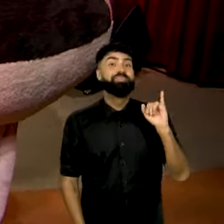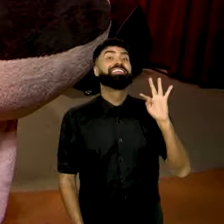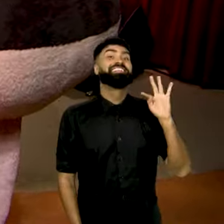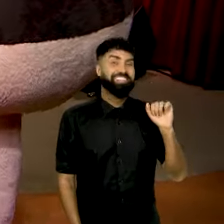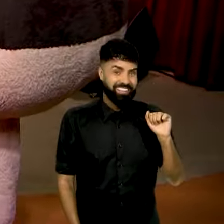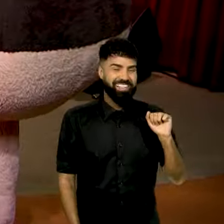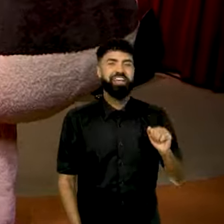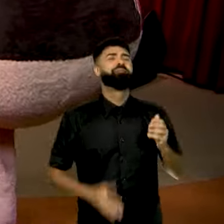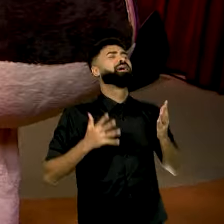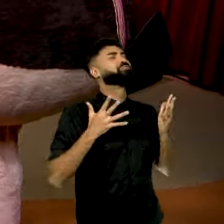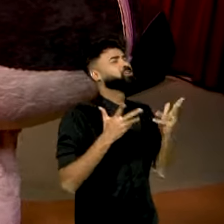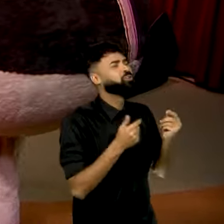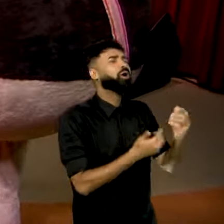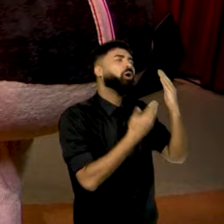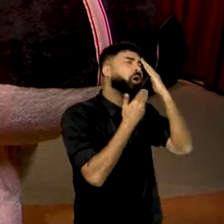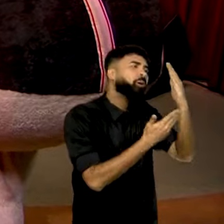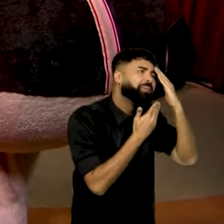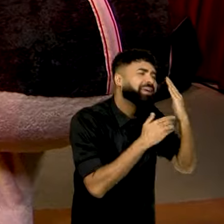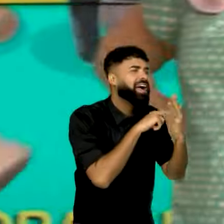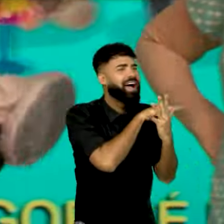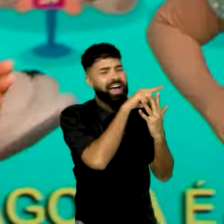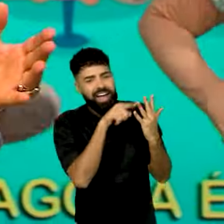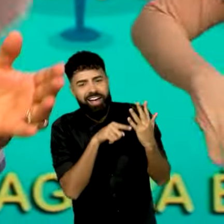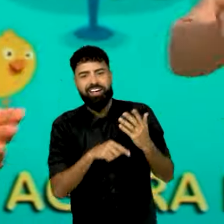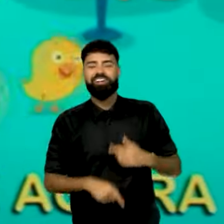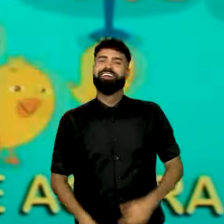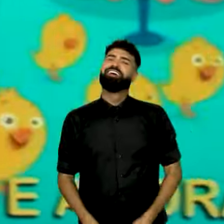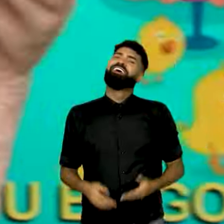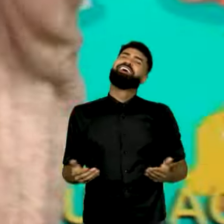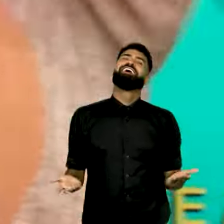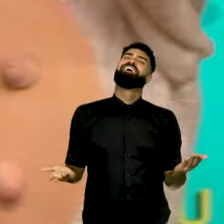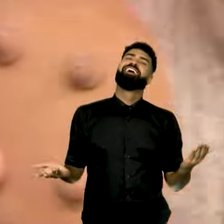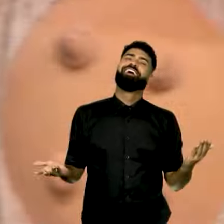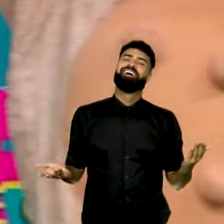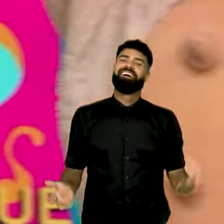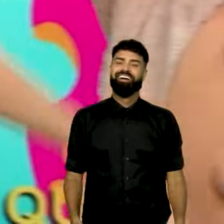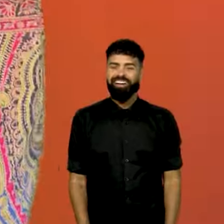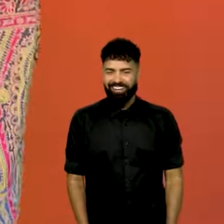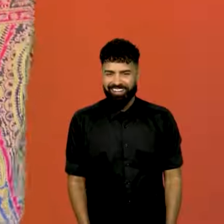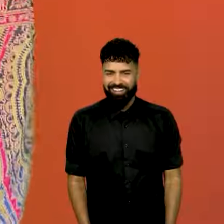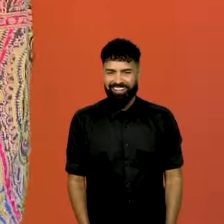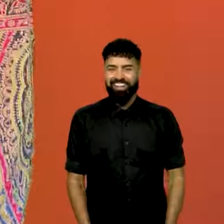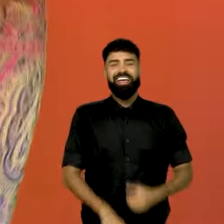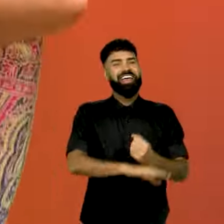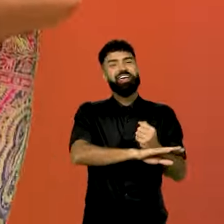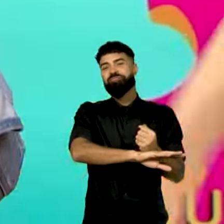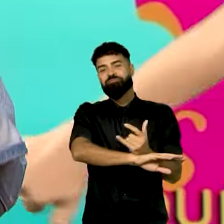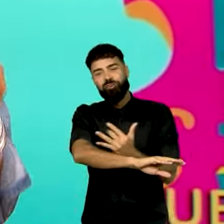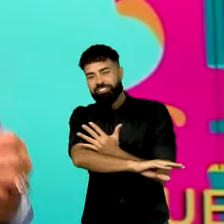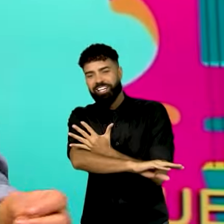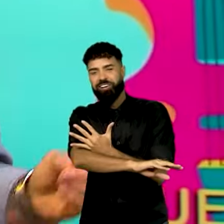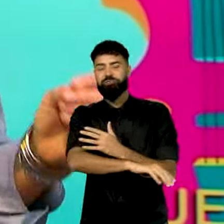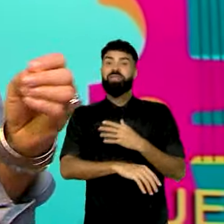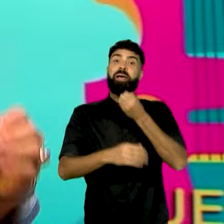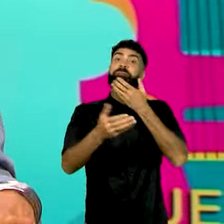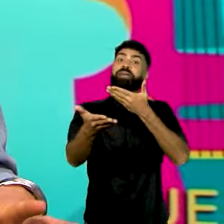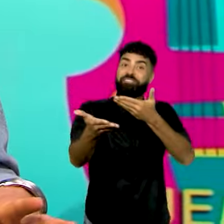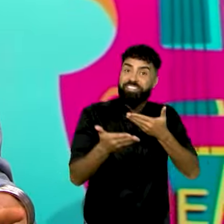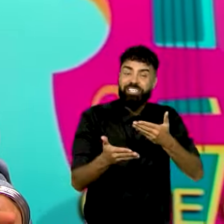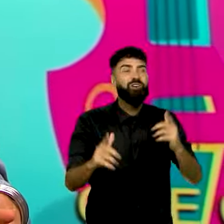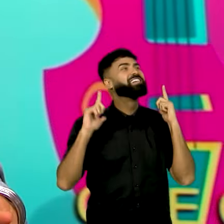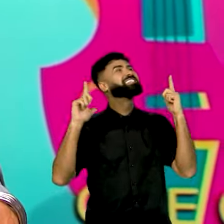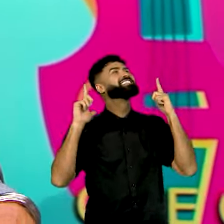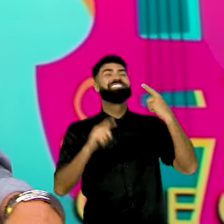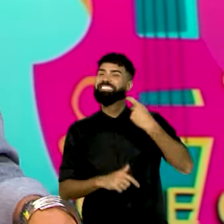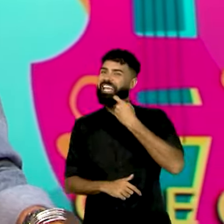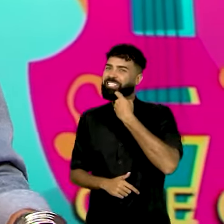Maravilhoso, muito obrigada, valeu, gente. Ai, meus amores, olha que emoção. Sejam muito bem-vindos ao Sextou do